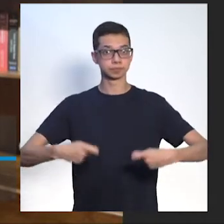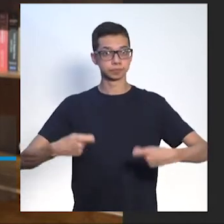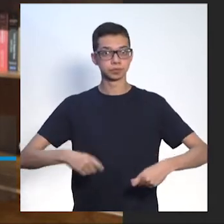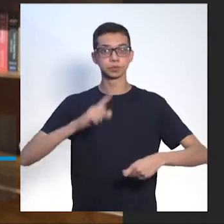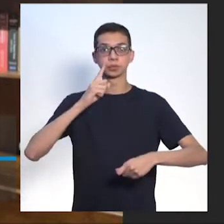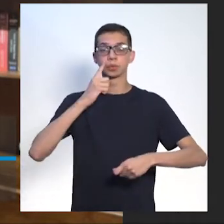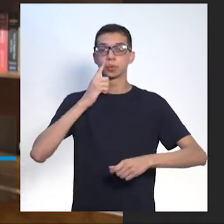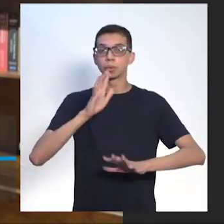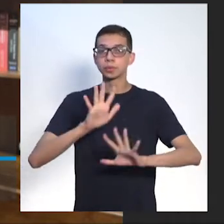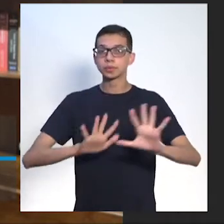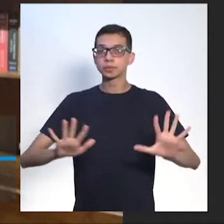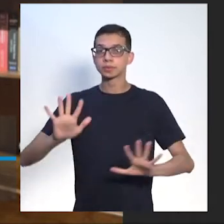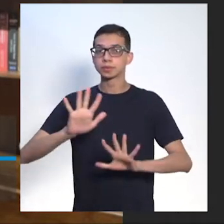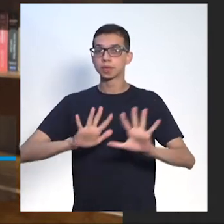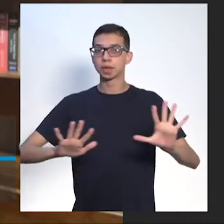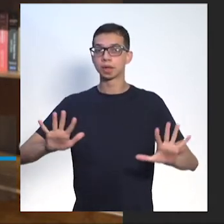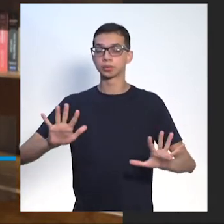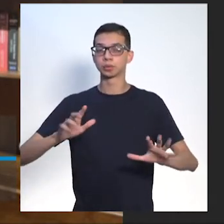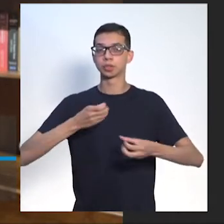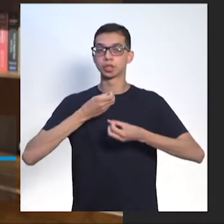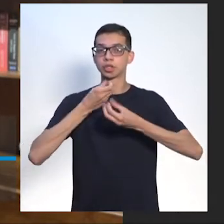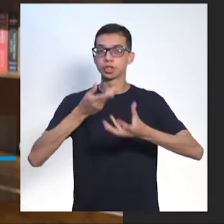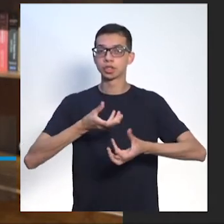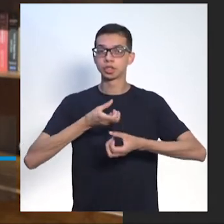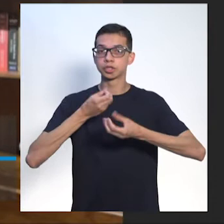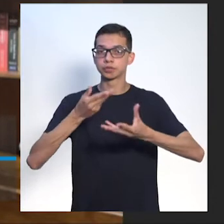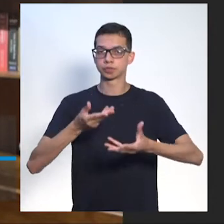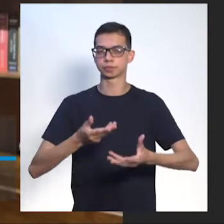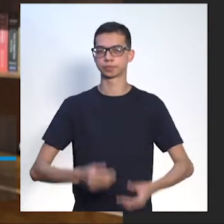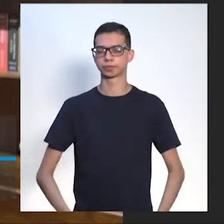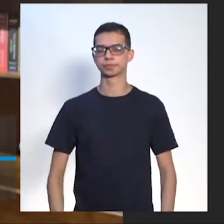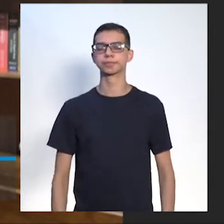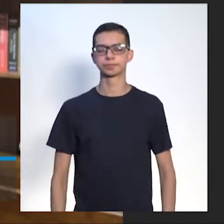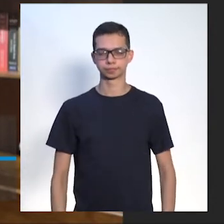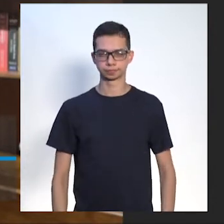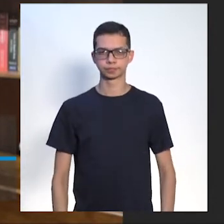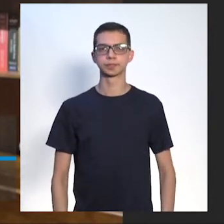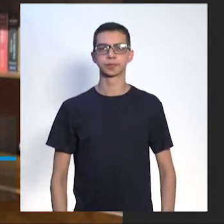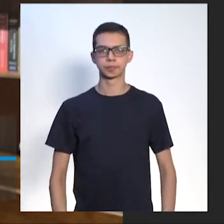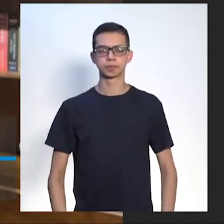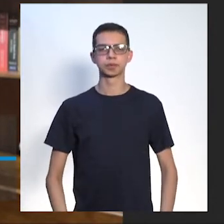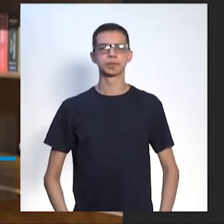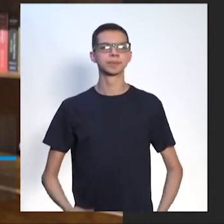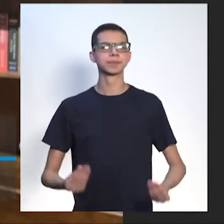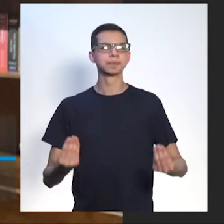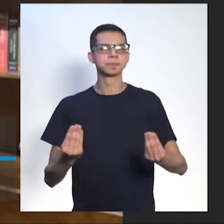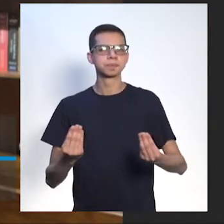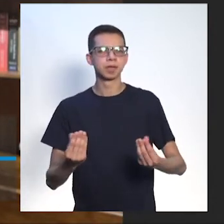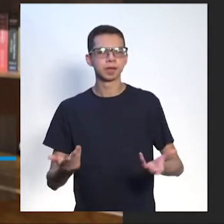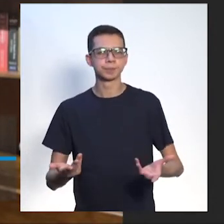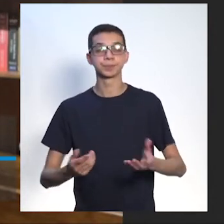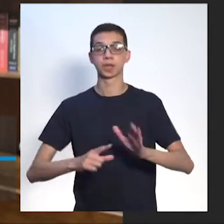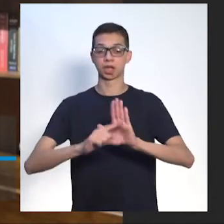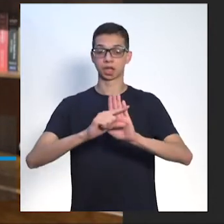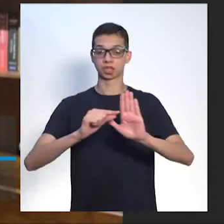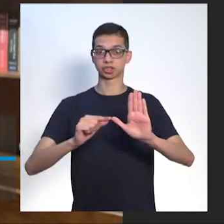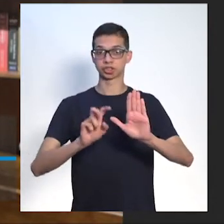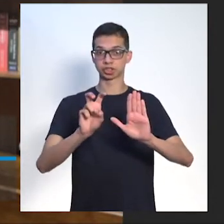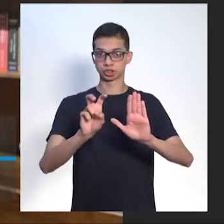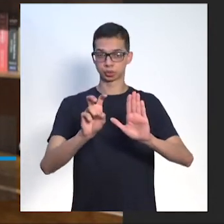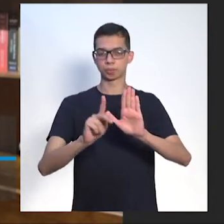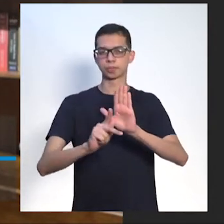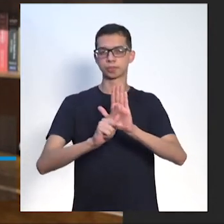cuidado com as informações que recebe. Tá? Essa medida, na realidade, foi um veto do artigo 5 da